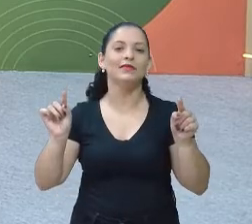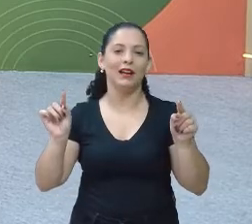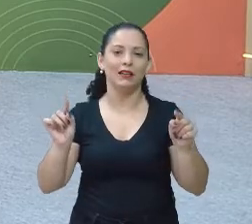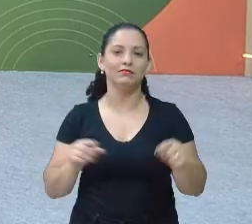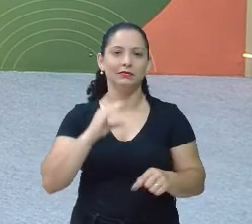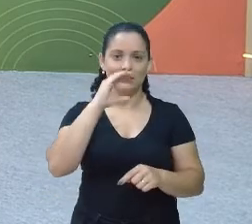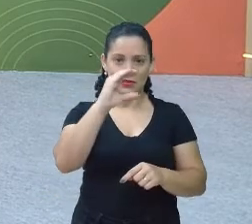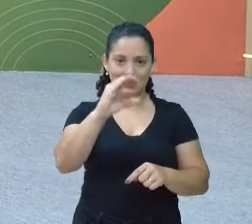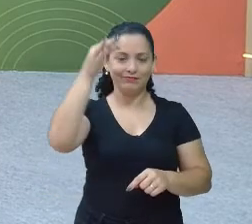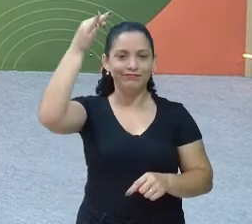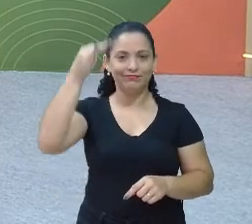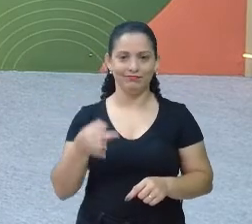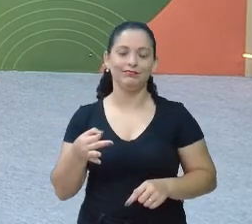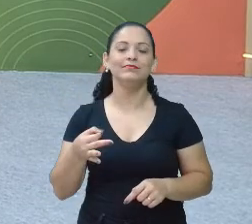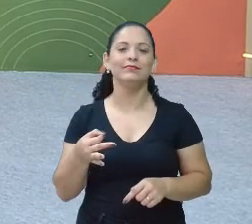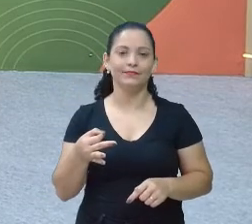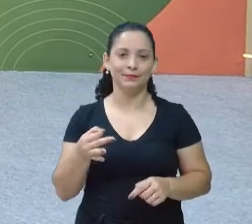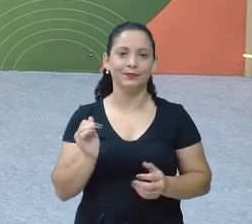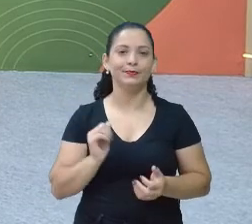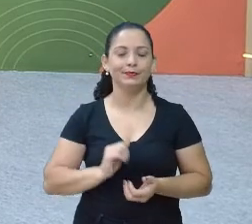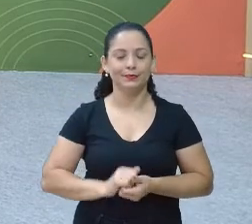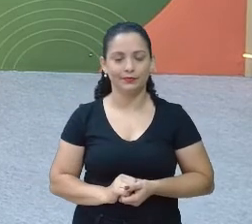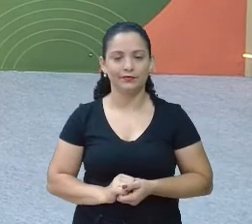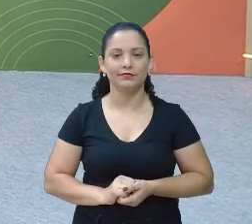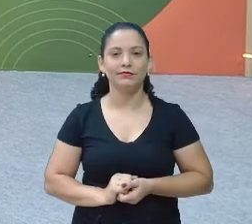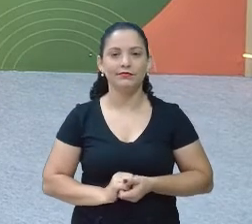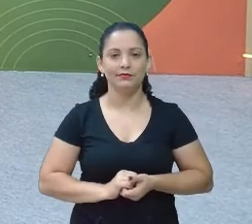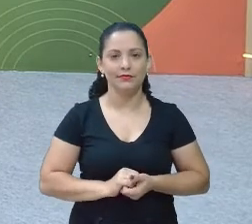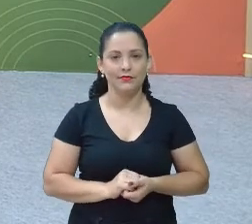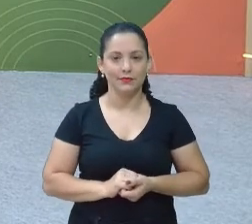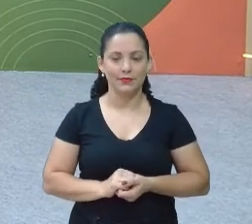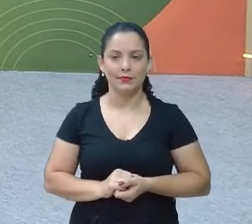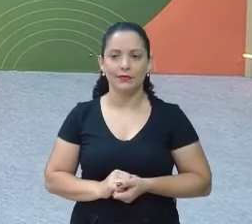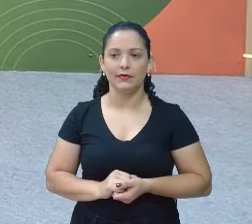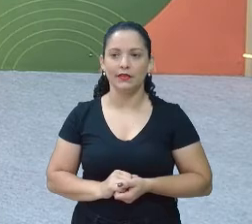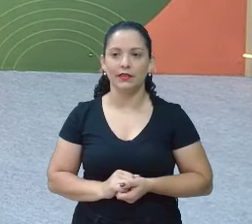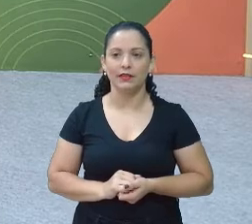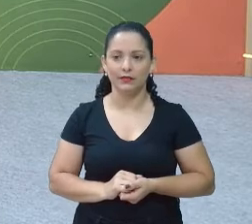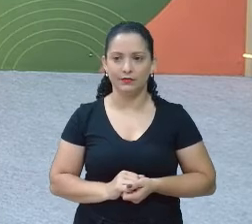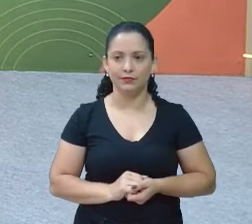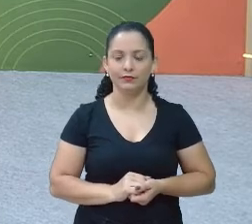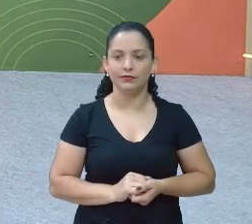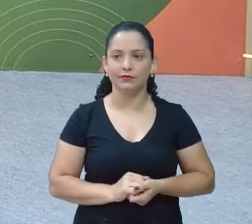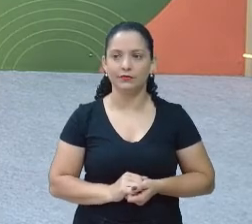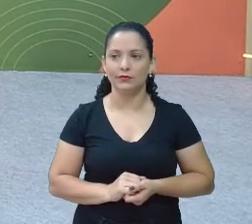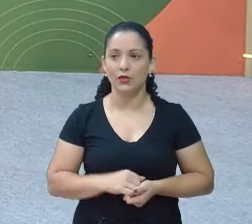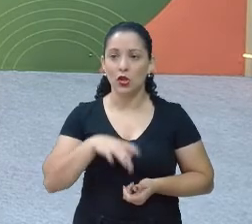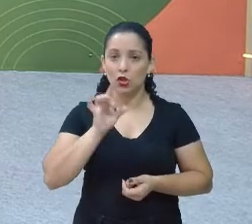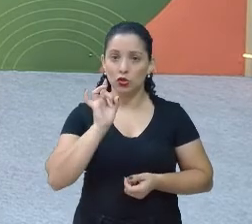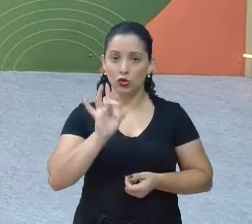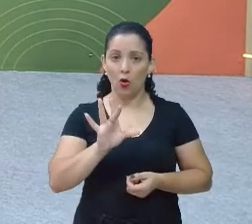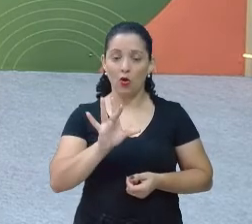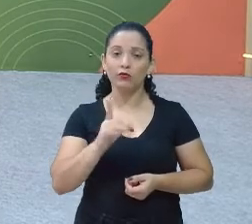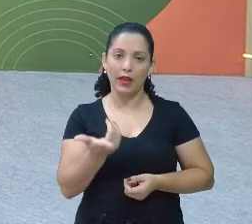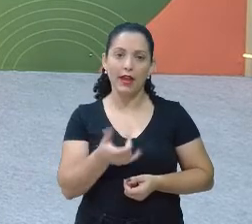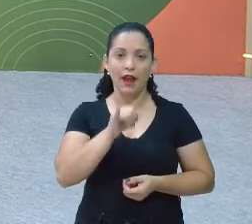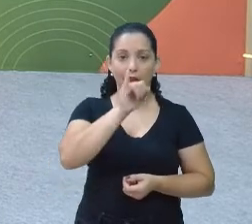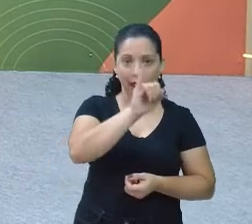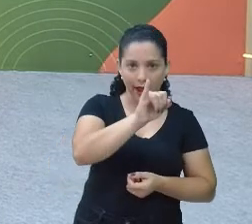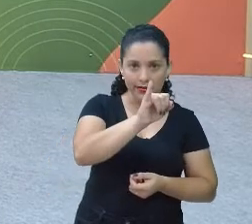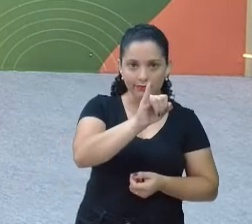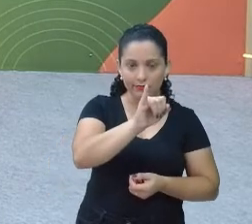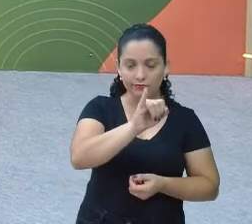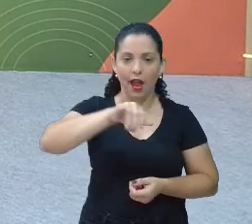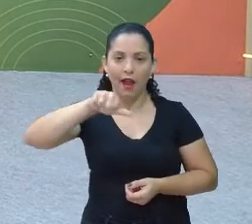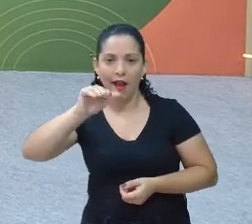nem vai existir you is ou you am, e nem vai existir he are ou he am, tá? É só I am, you are, he is.